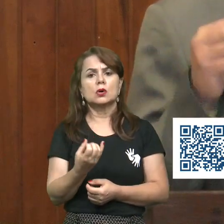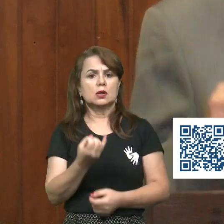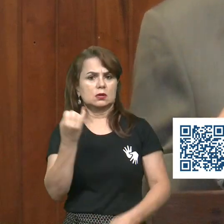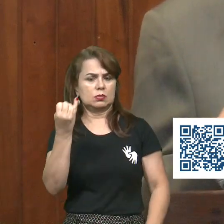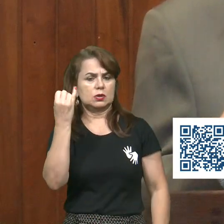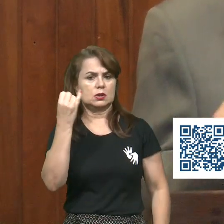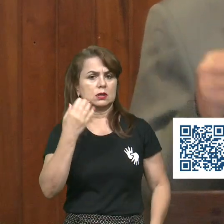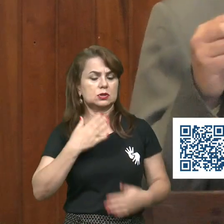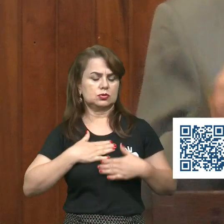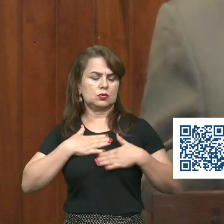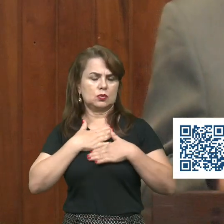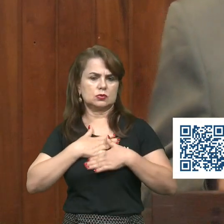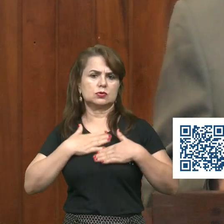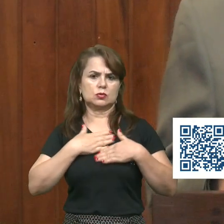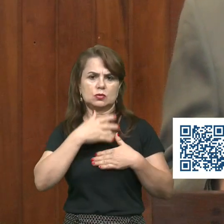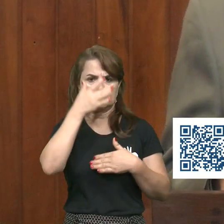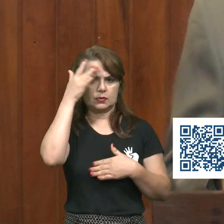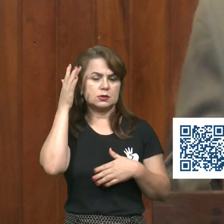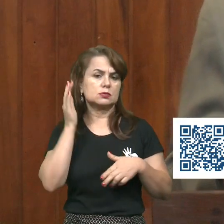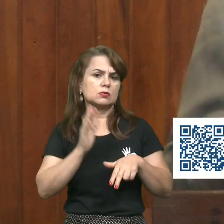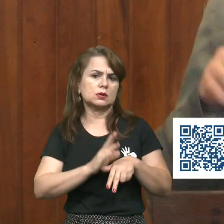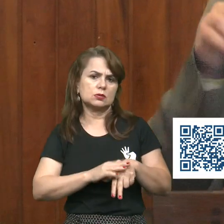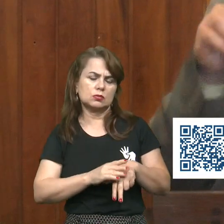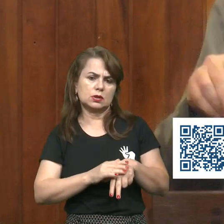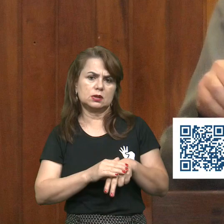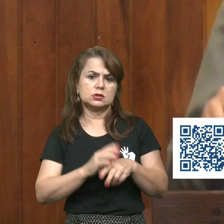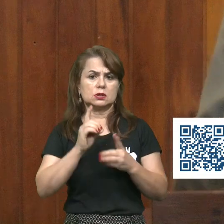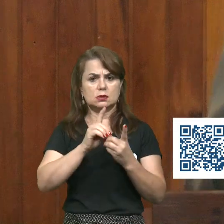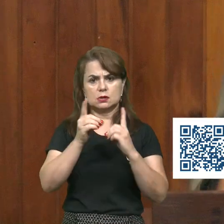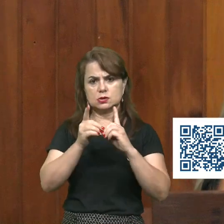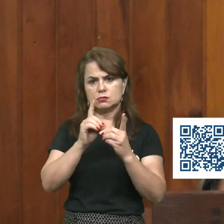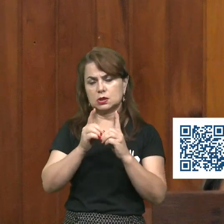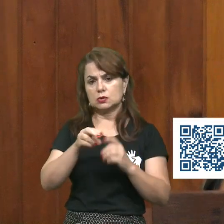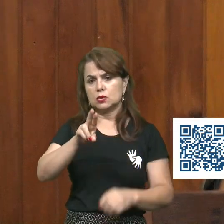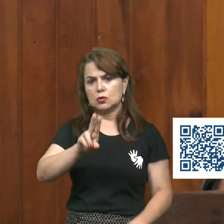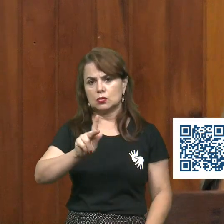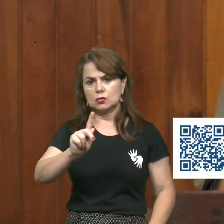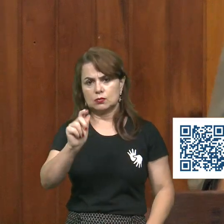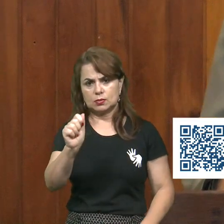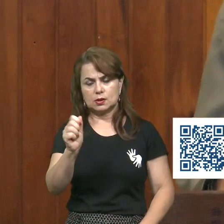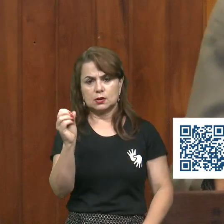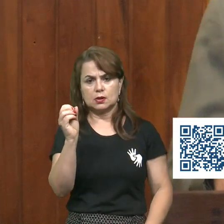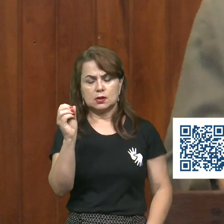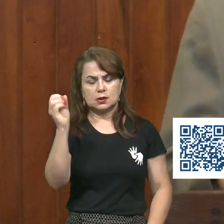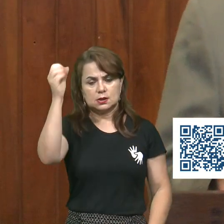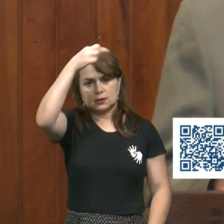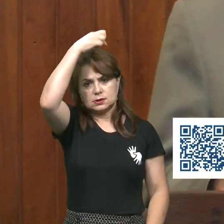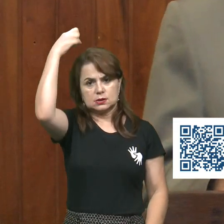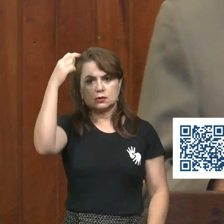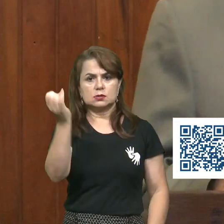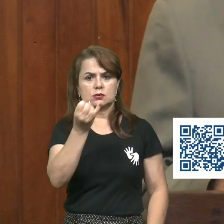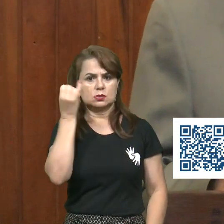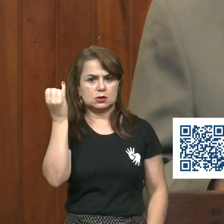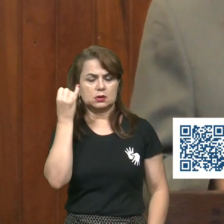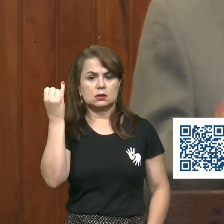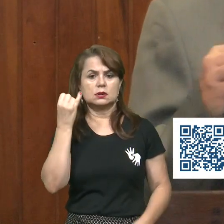pacientes ficaram após o serviço realizado lá na UPA da Zona Norte. Esses índices